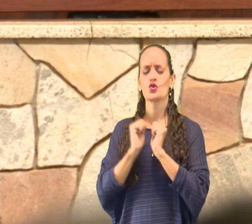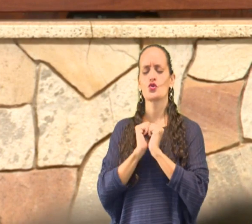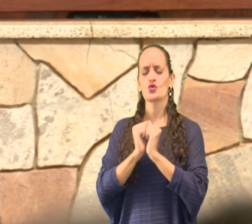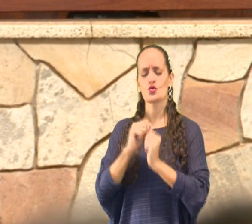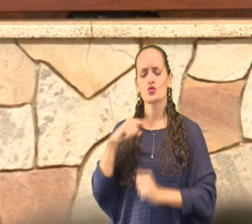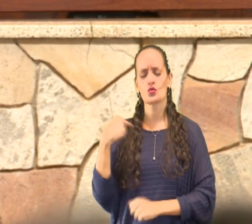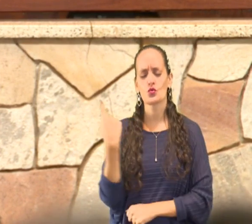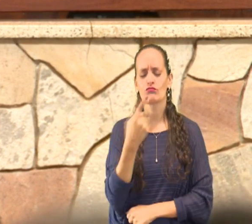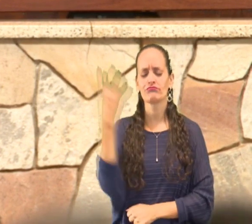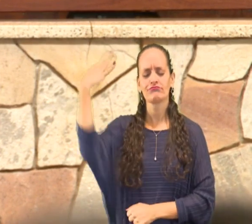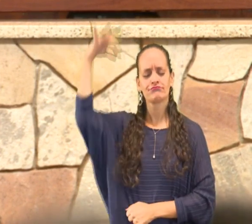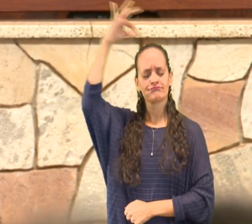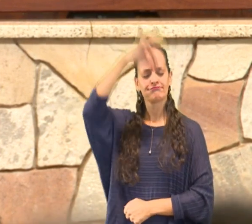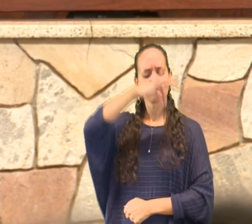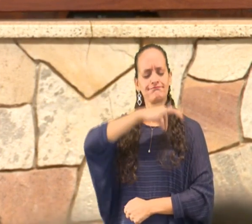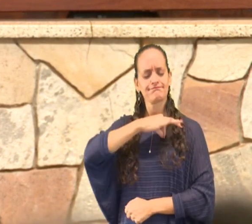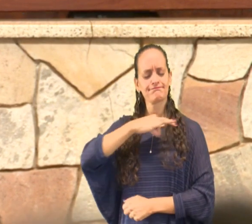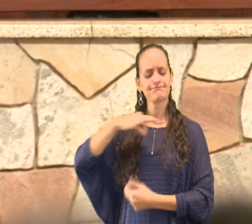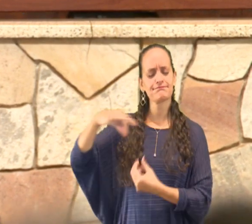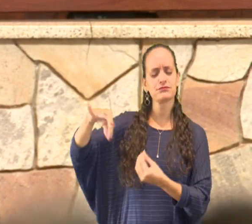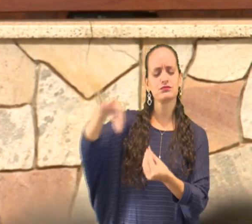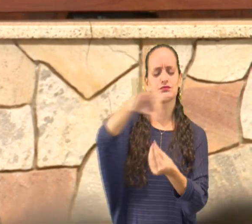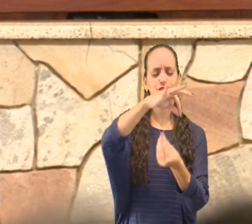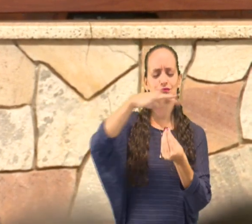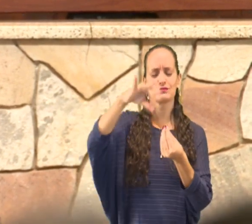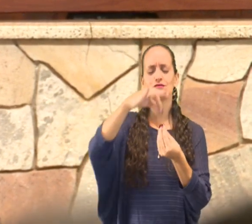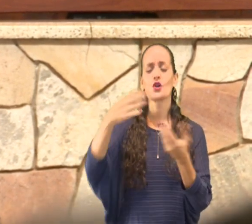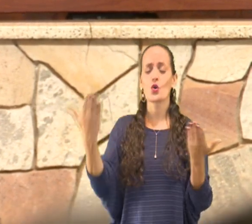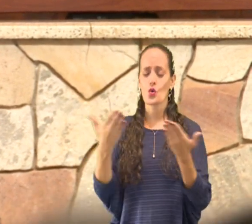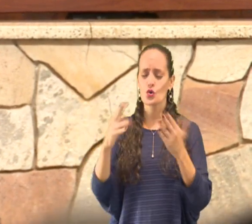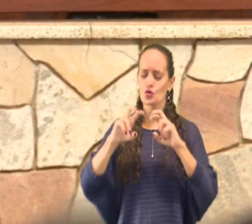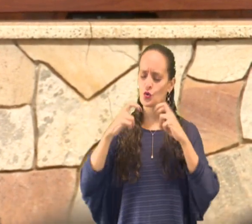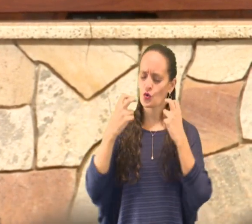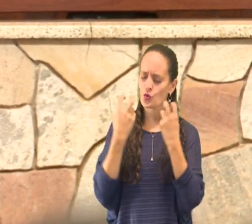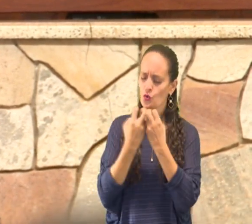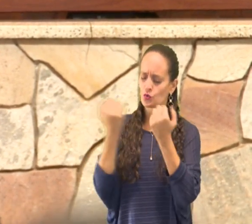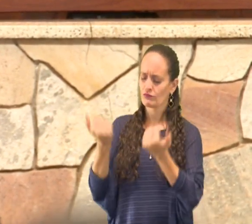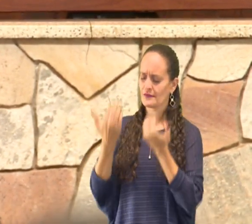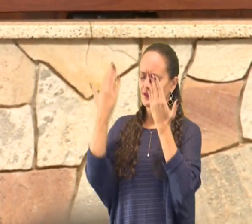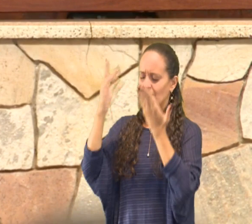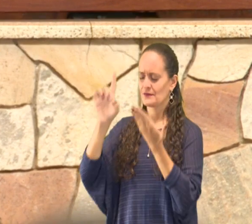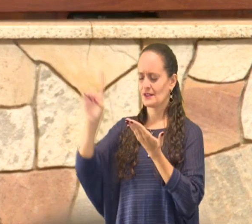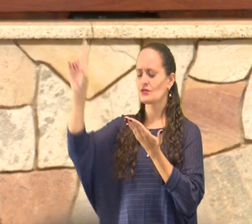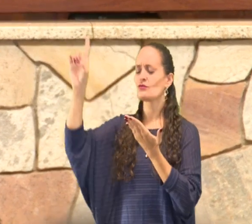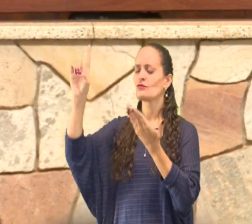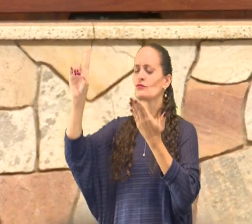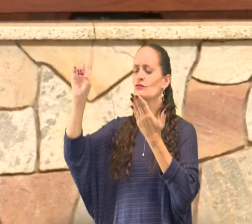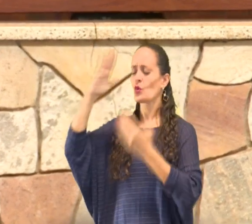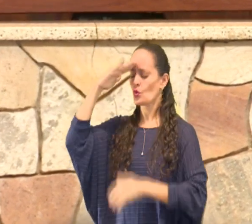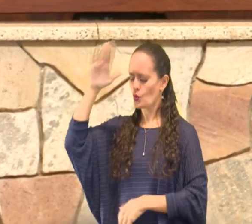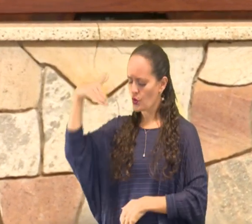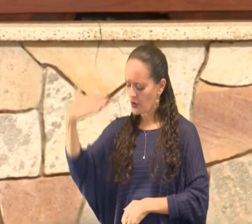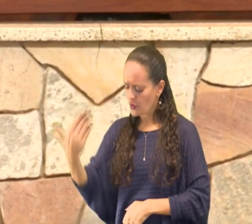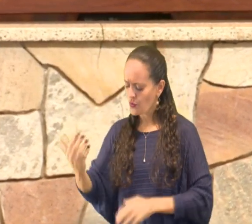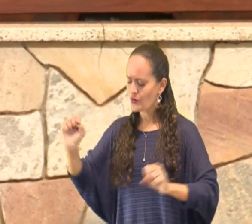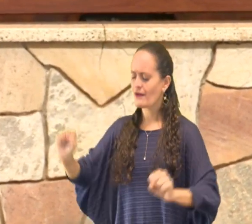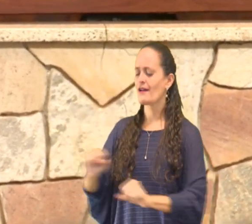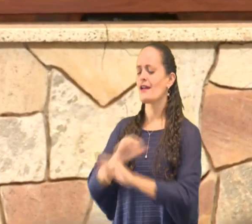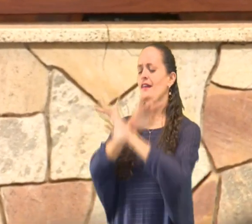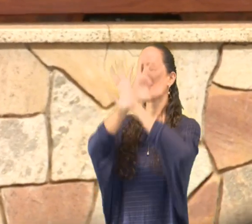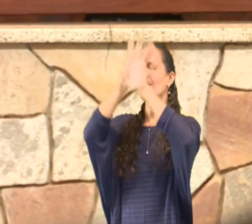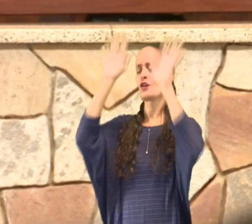Senhor habita em meio aos louvores, e este culto que prestamos é para o Senhor. Toda honra, toda